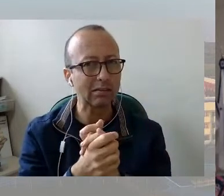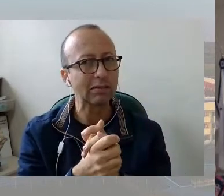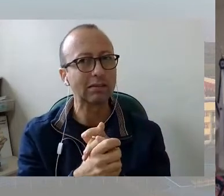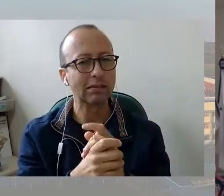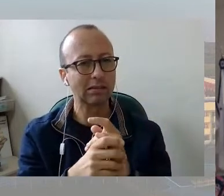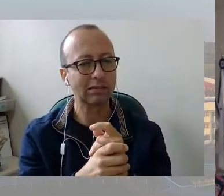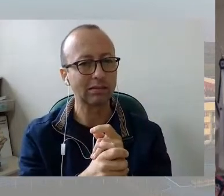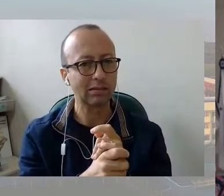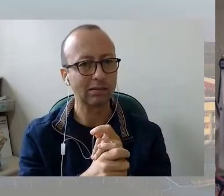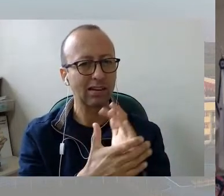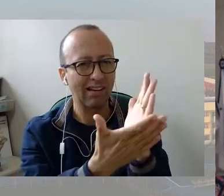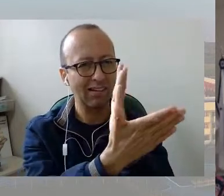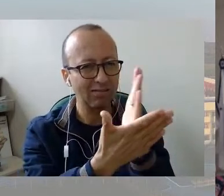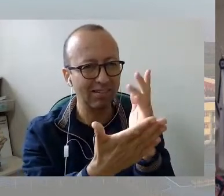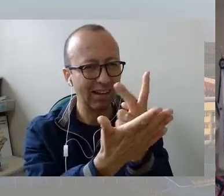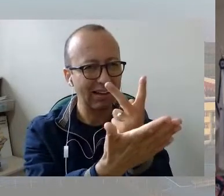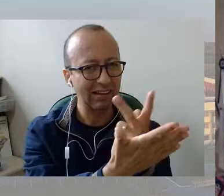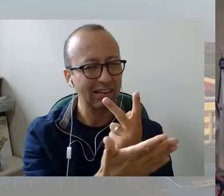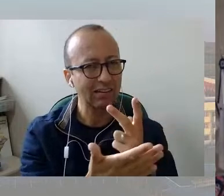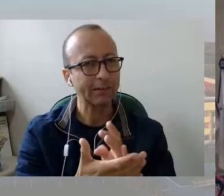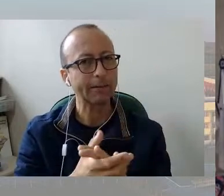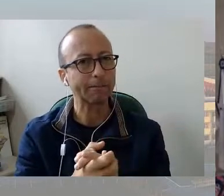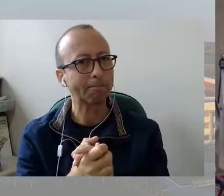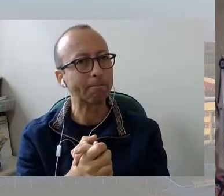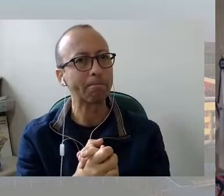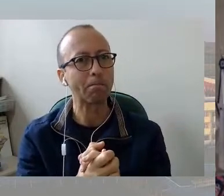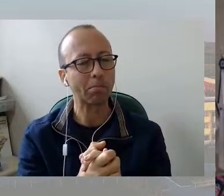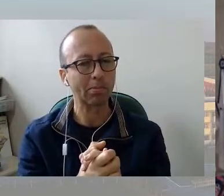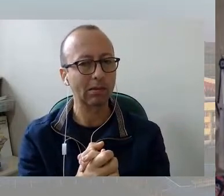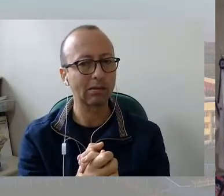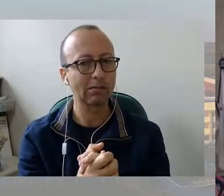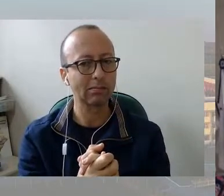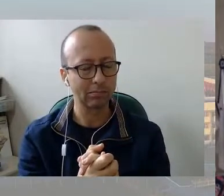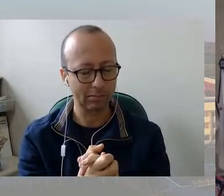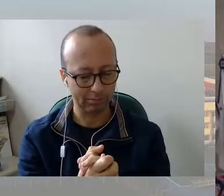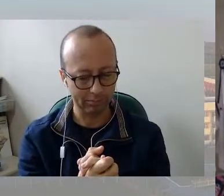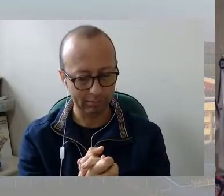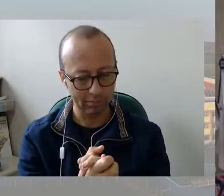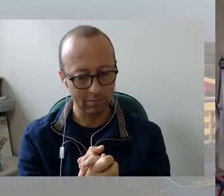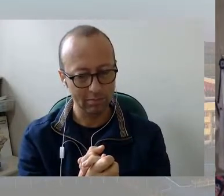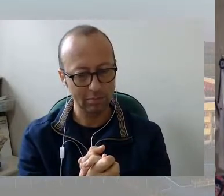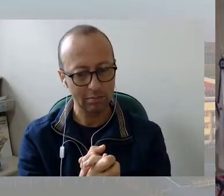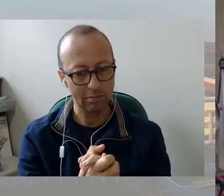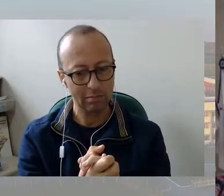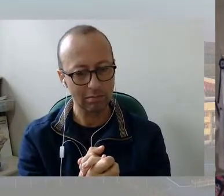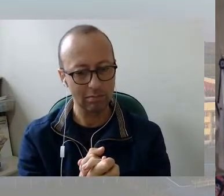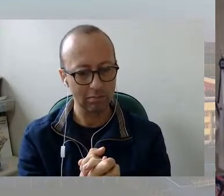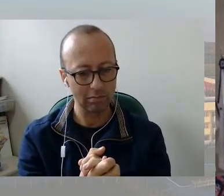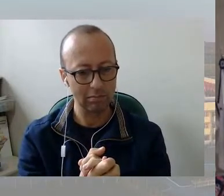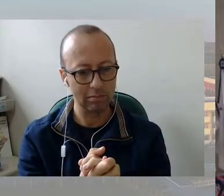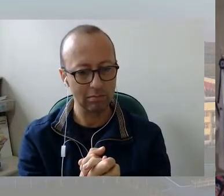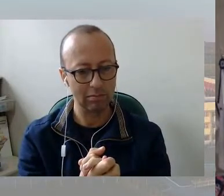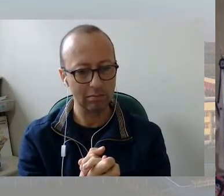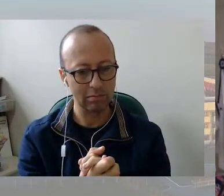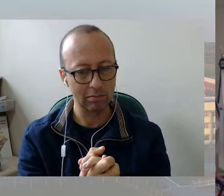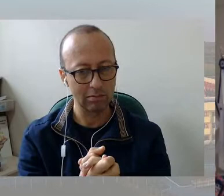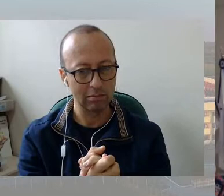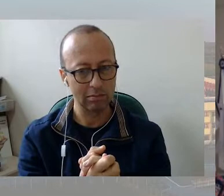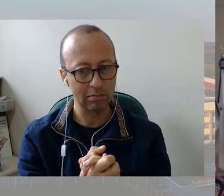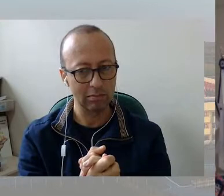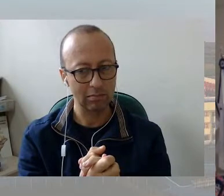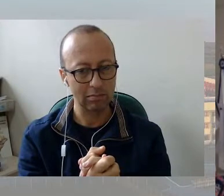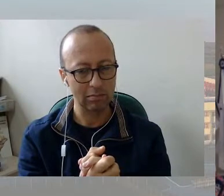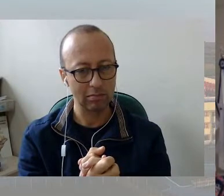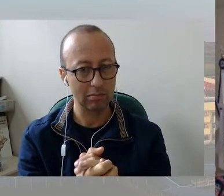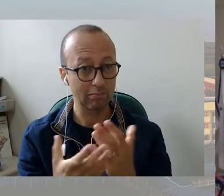campos, esses núcleos são os promotores de ações, formações e orientações sobre o combate ao racismo, e não tiveram a oportunidade de homenagear